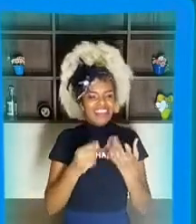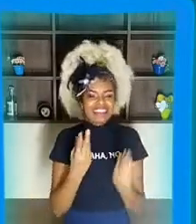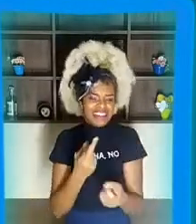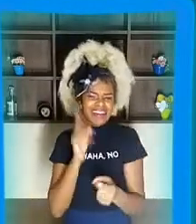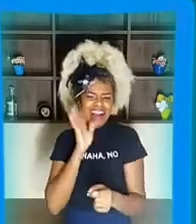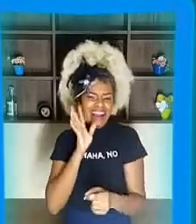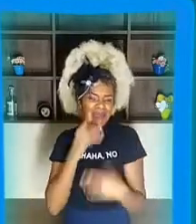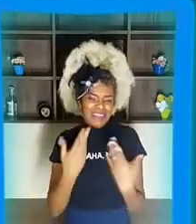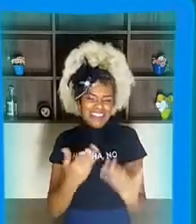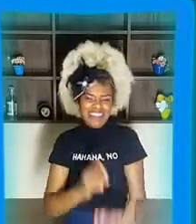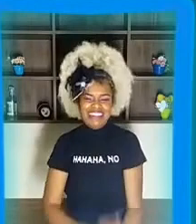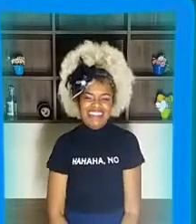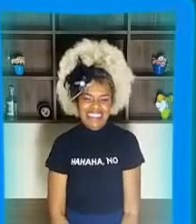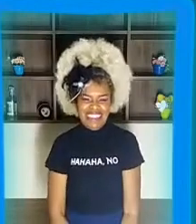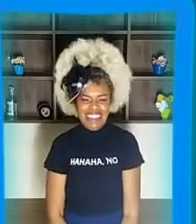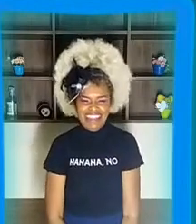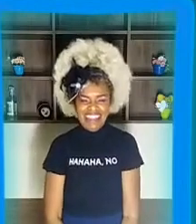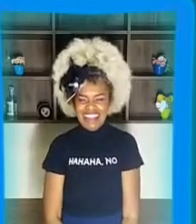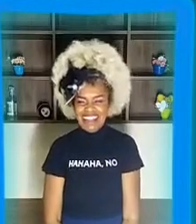legal.